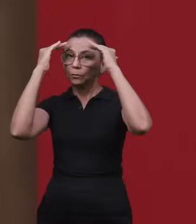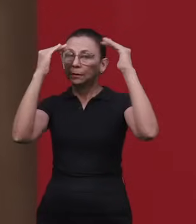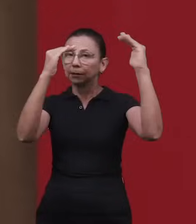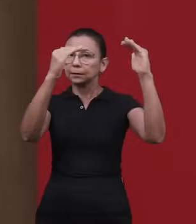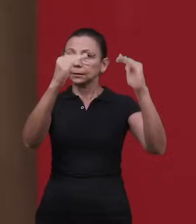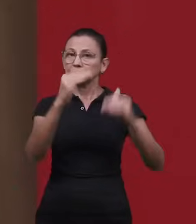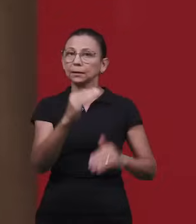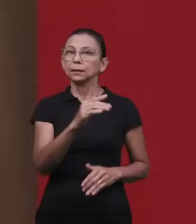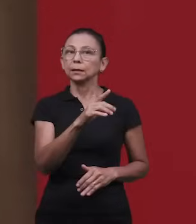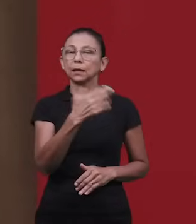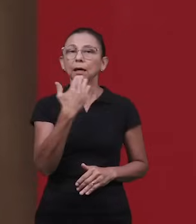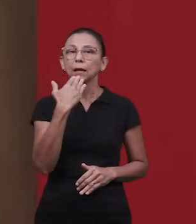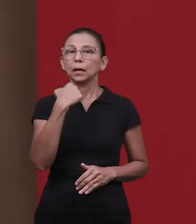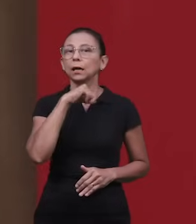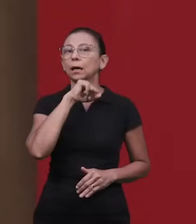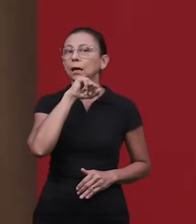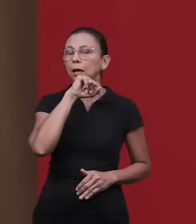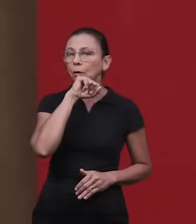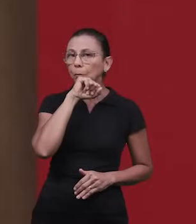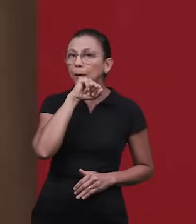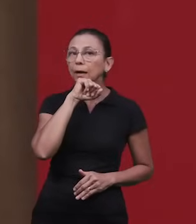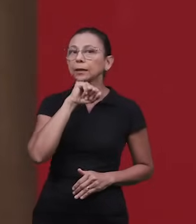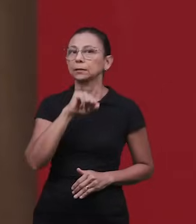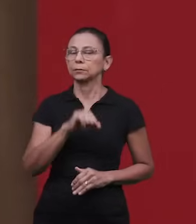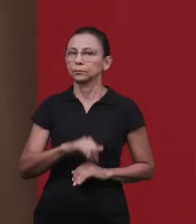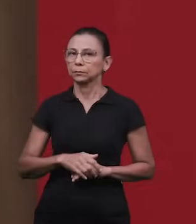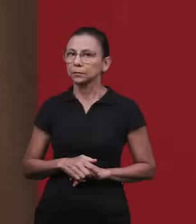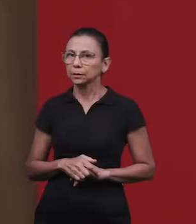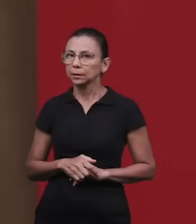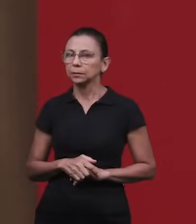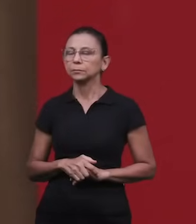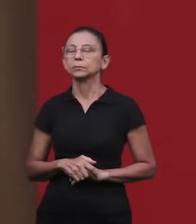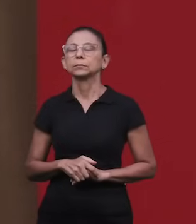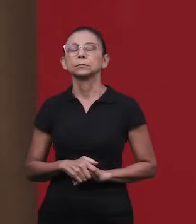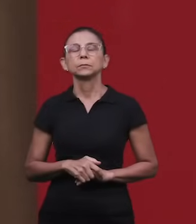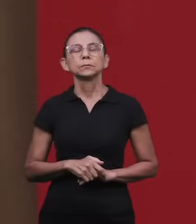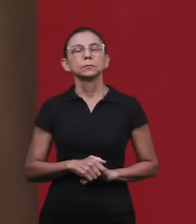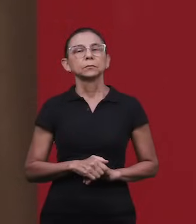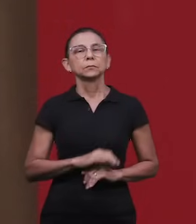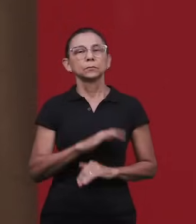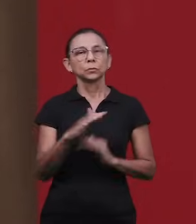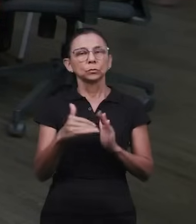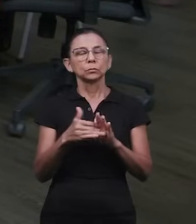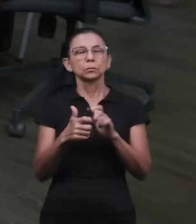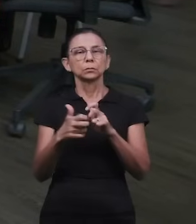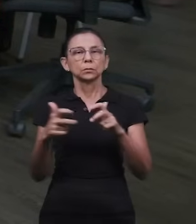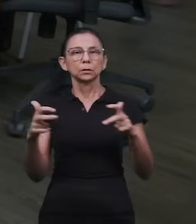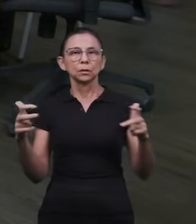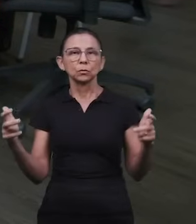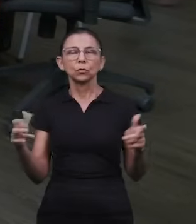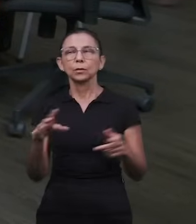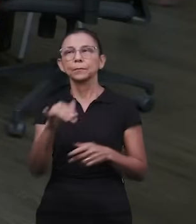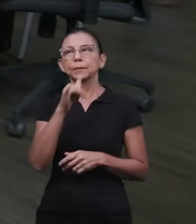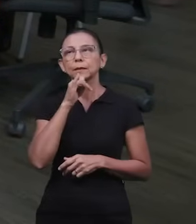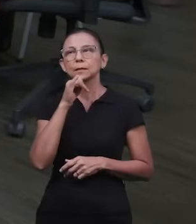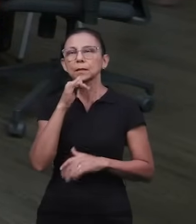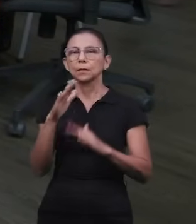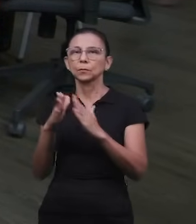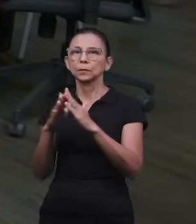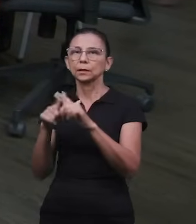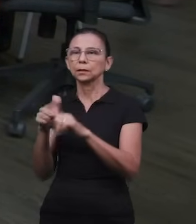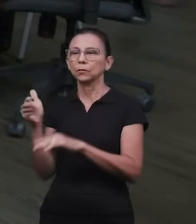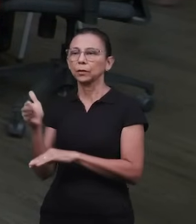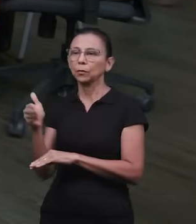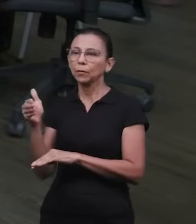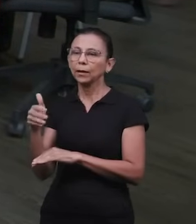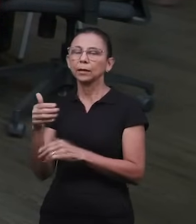sendo obediente a Deus nas demais coisas também. Você vai ser obediente na frequência do culto, de tudo aquilo. Então são